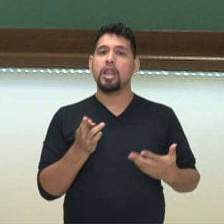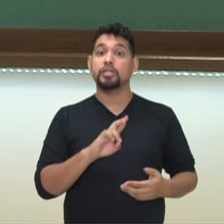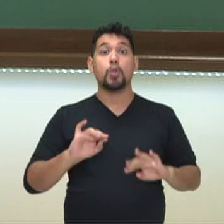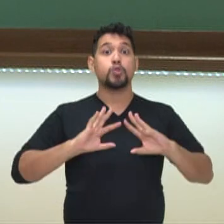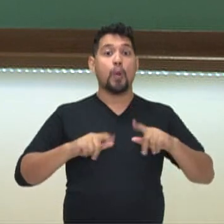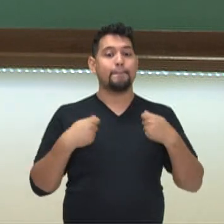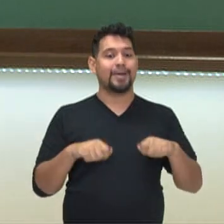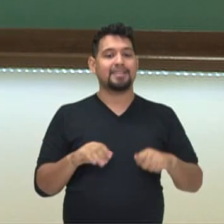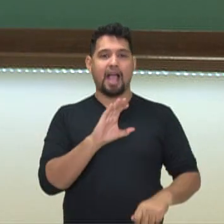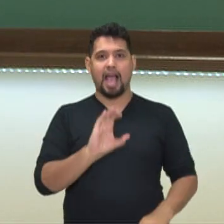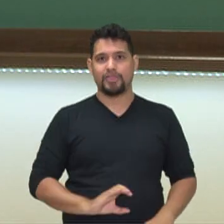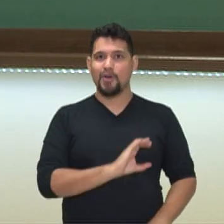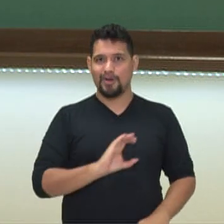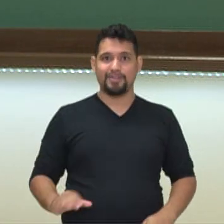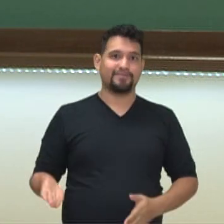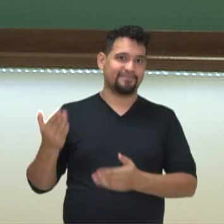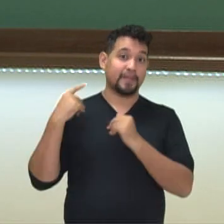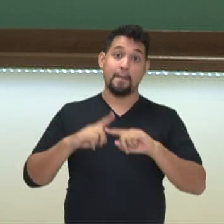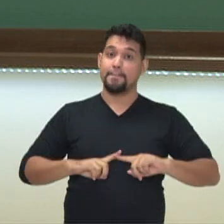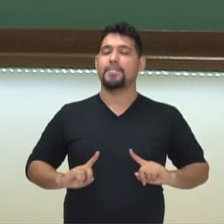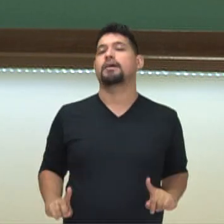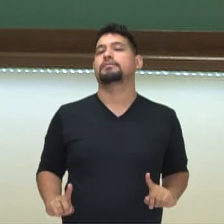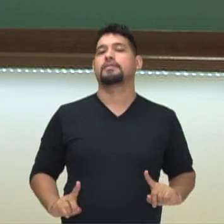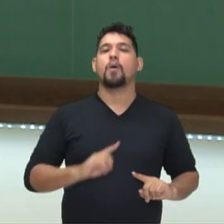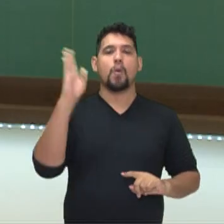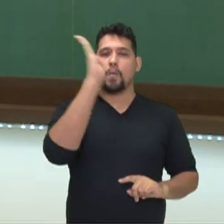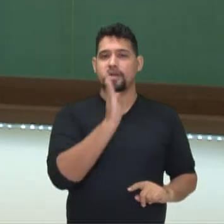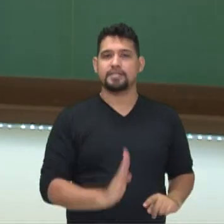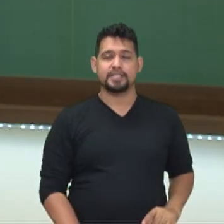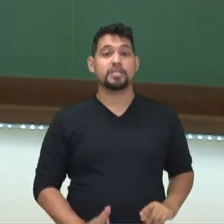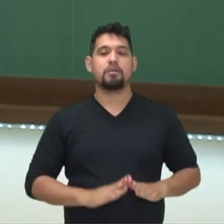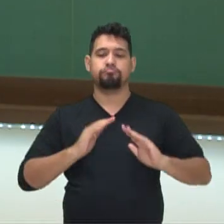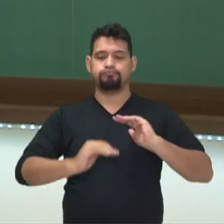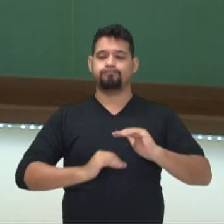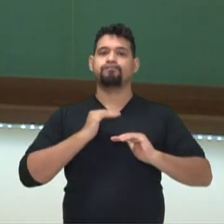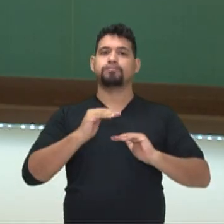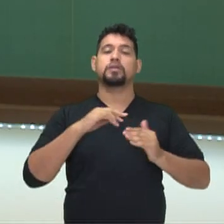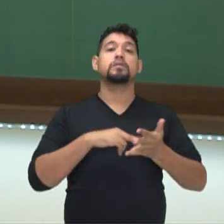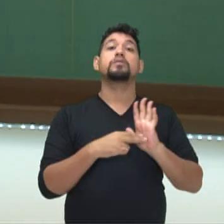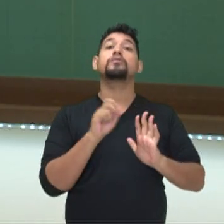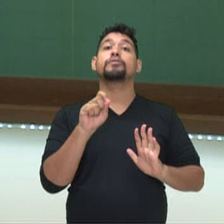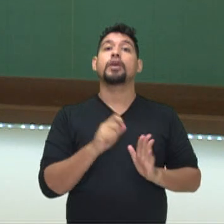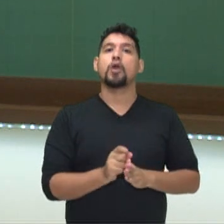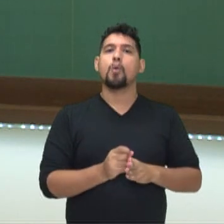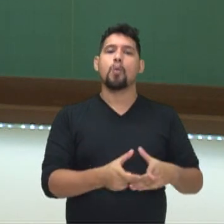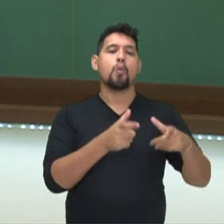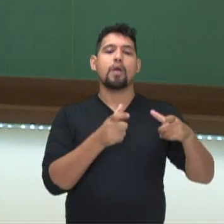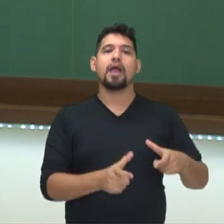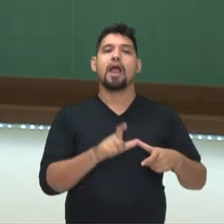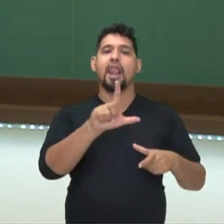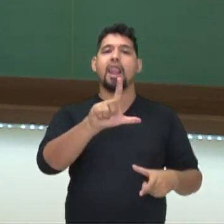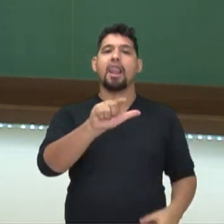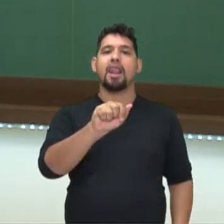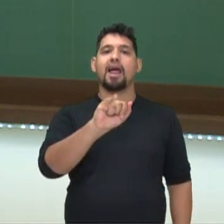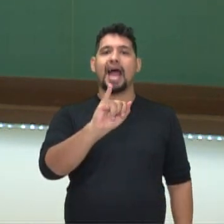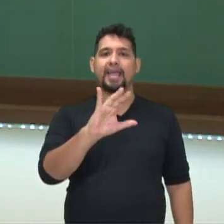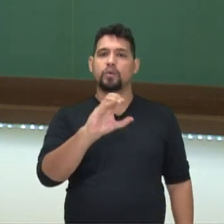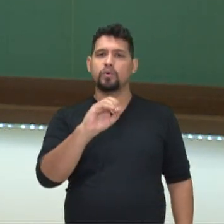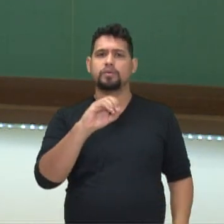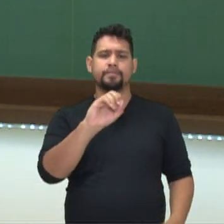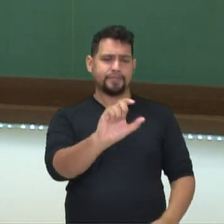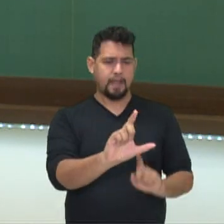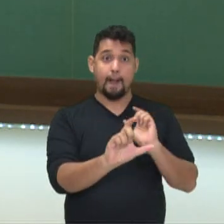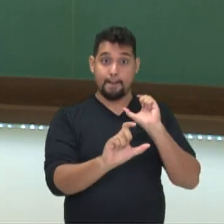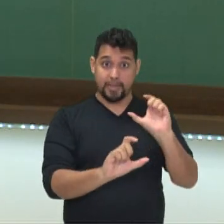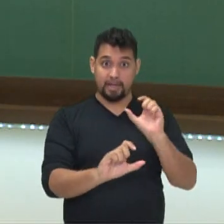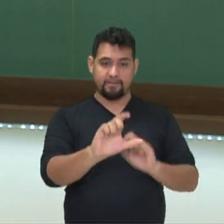teria outra opção. Mas o Brasil passa a ser um Estado laico, ou seja, religião para um lado, Estado para o